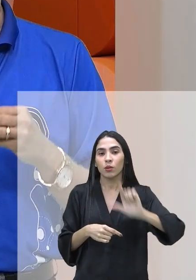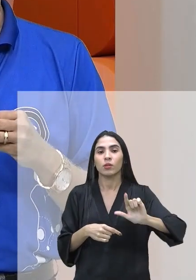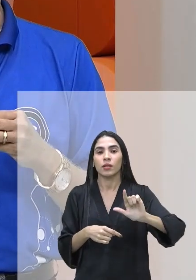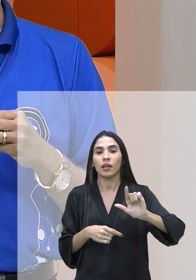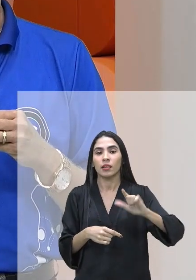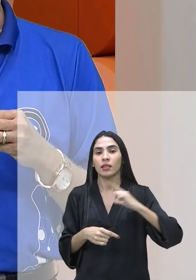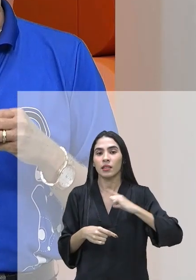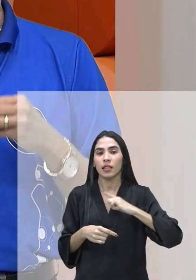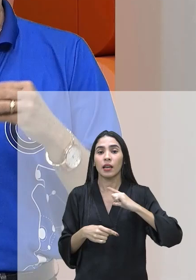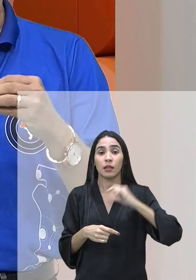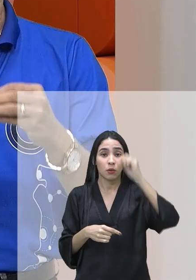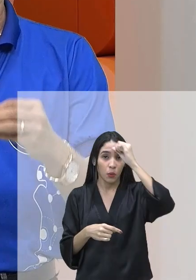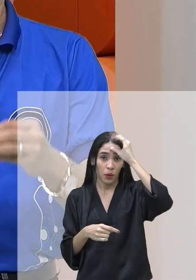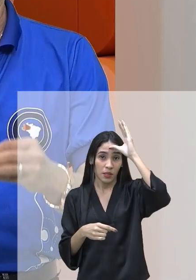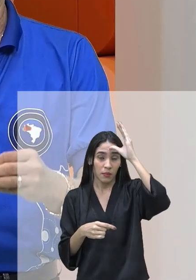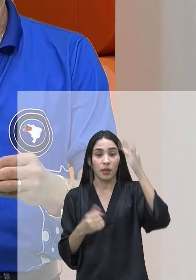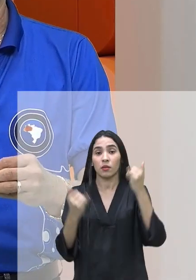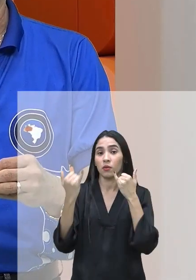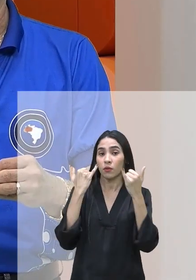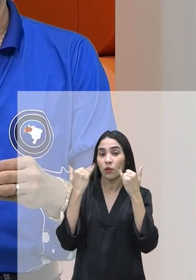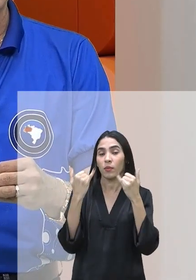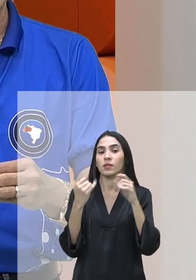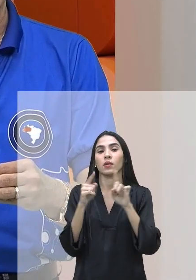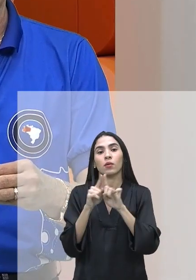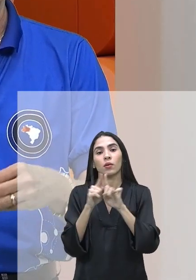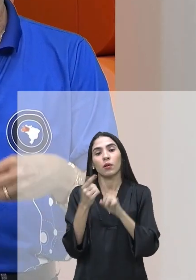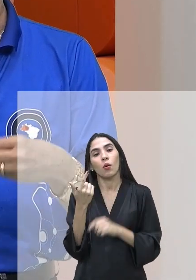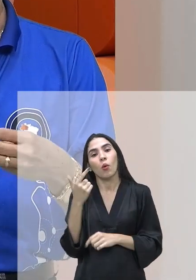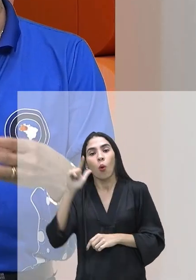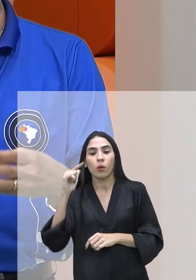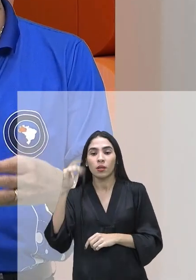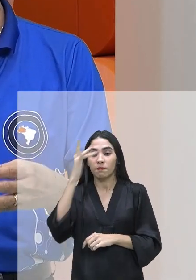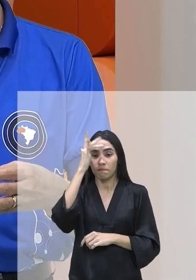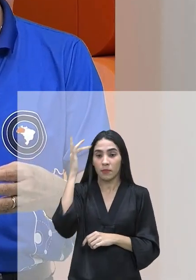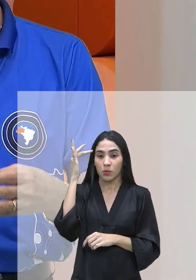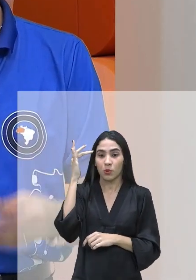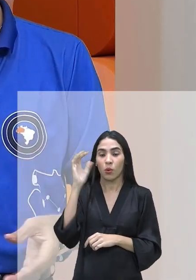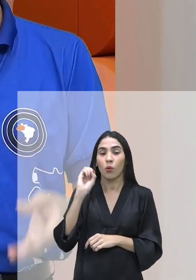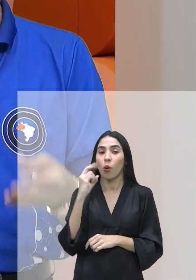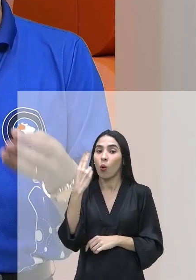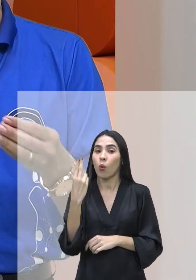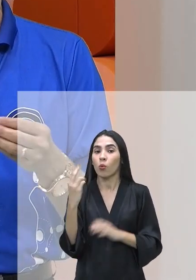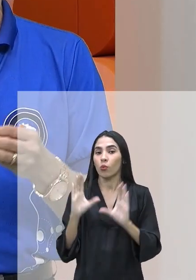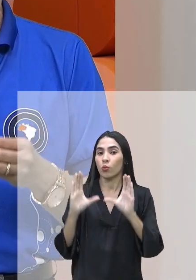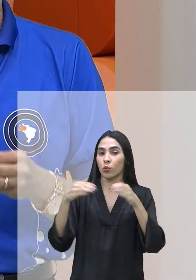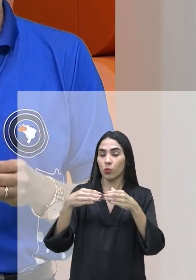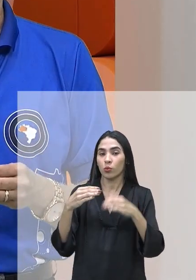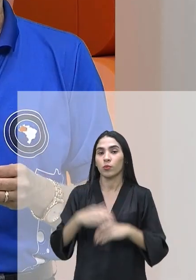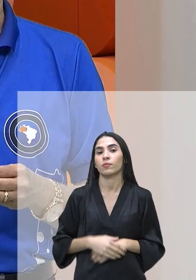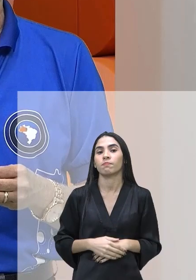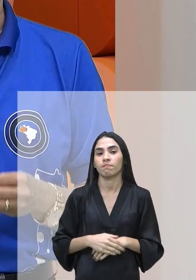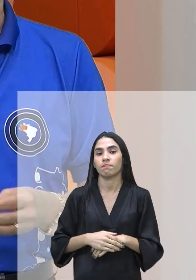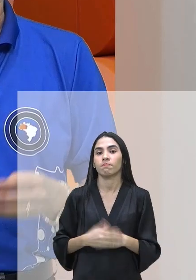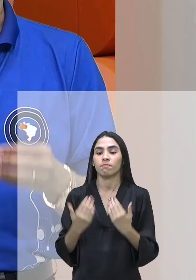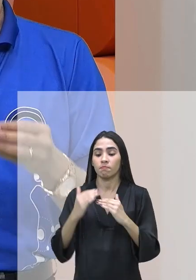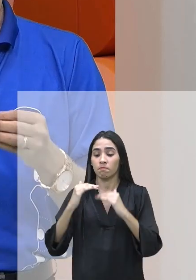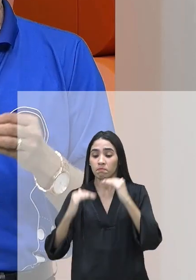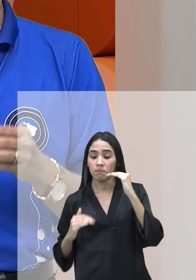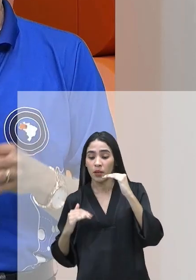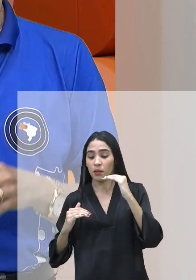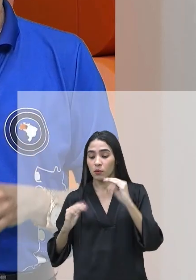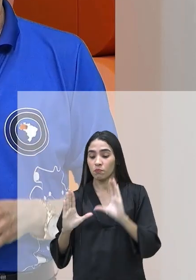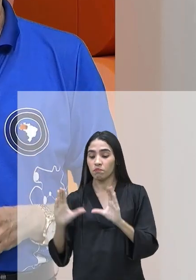detém informação sobre outras pessoas, outra classe que é menos informada